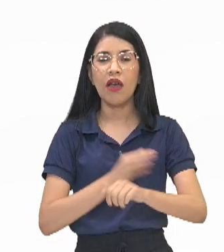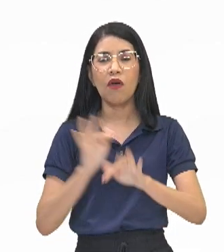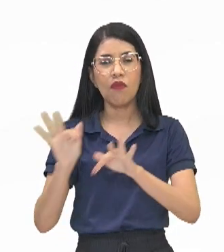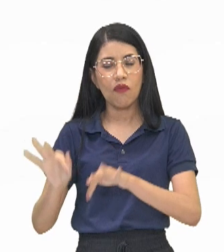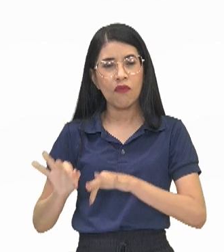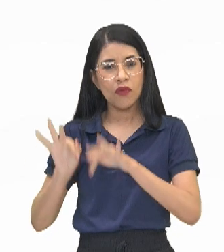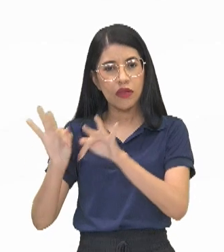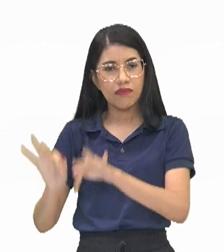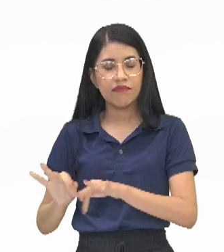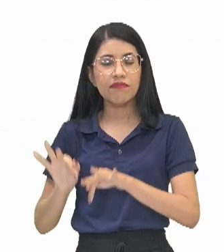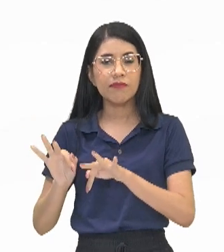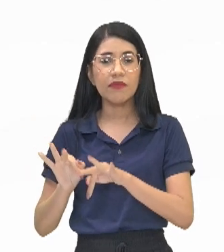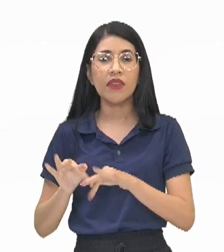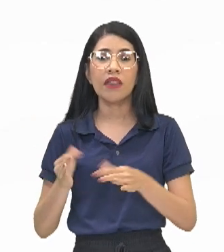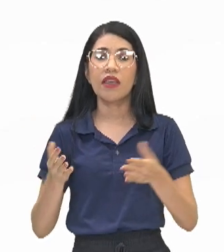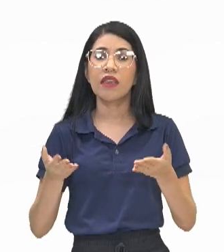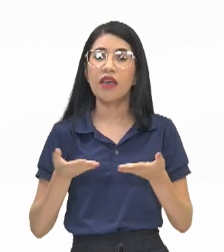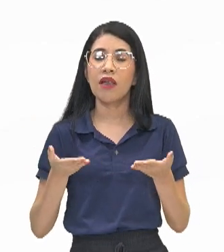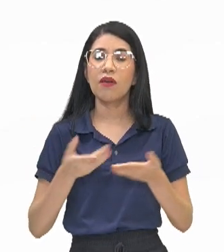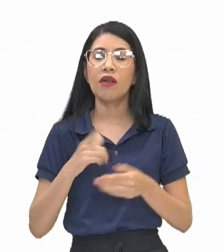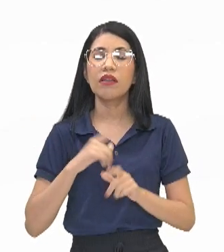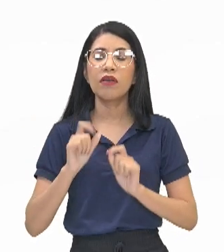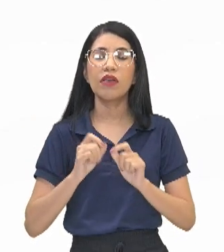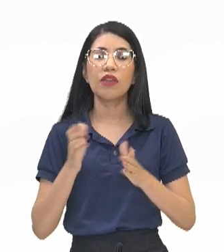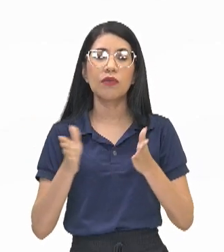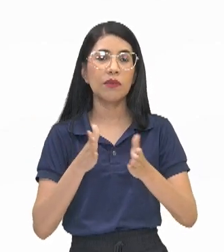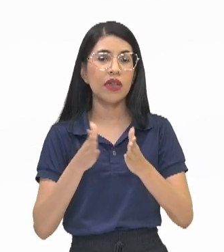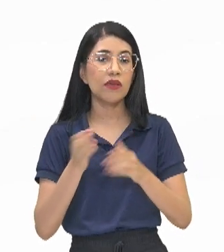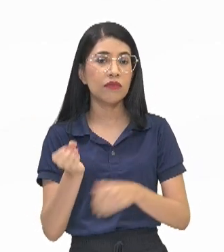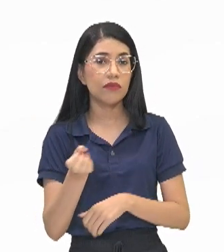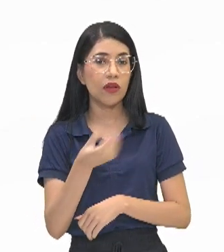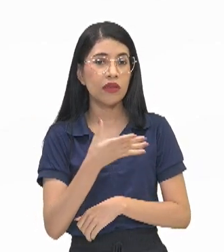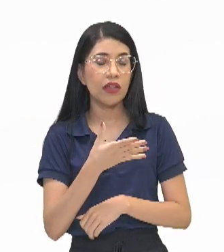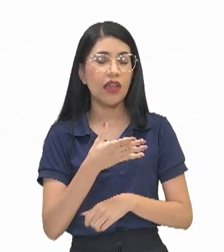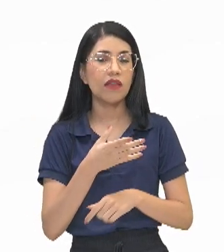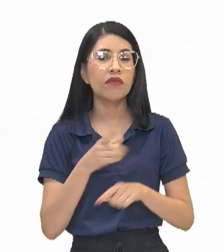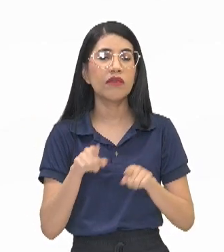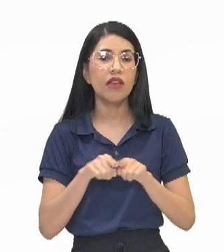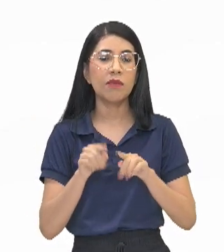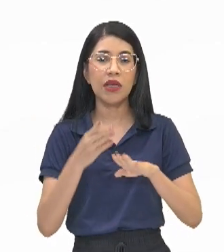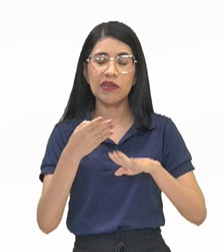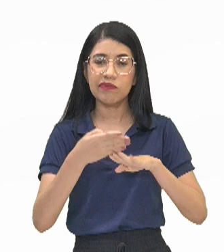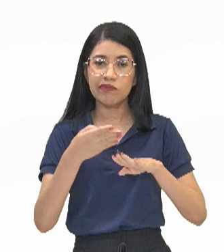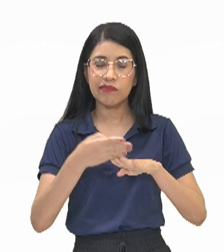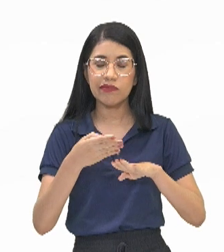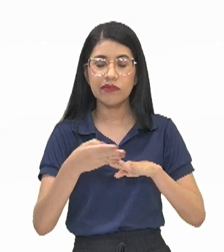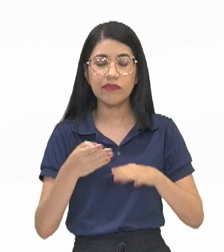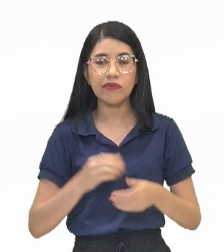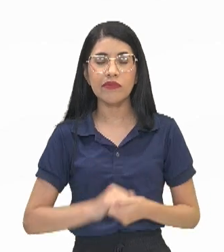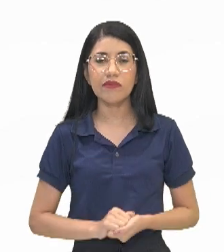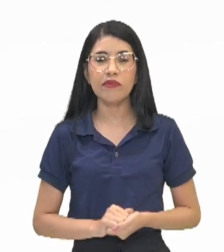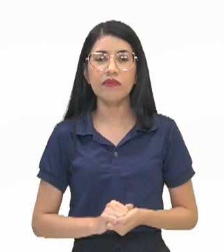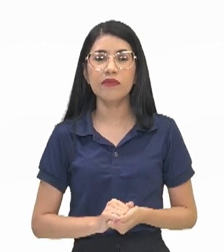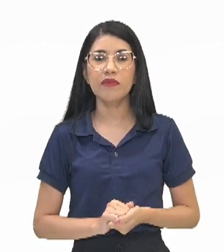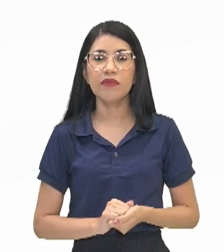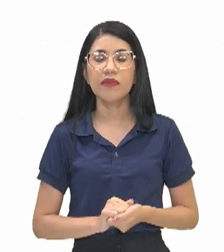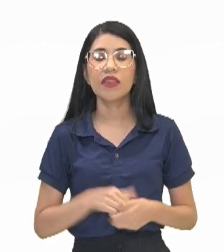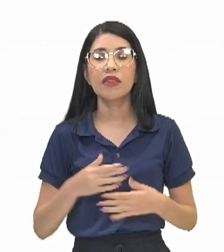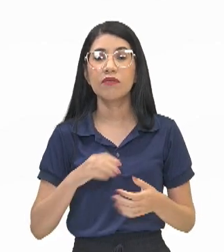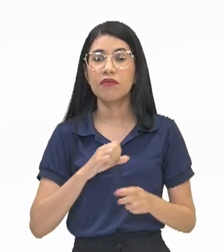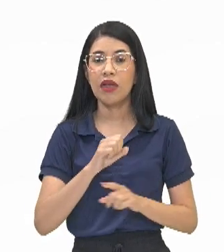feudalismo, e aqui nós estamos no período moderno, já para o contemporâneo. Então, a sociedade